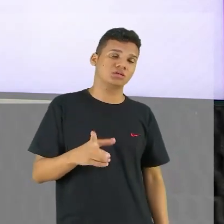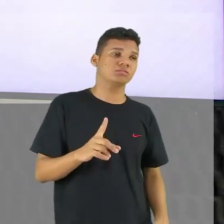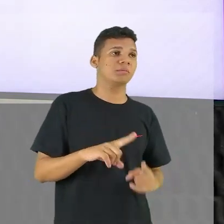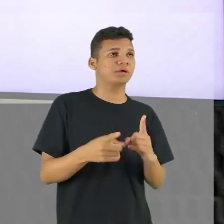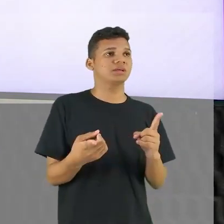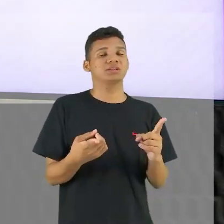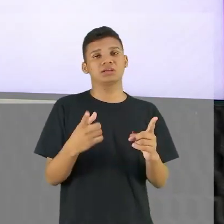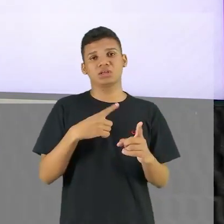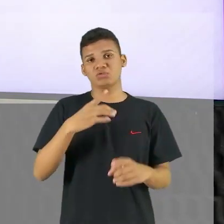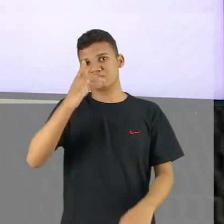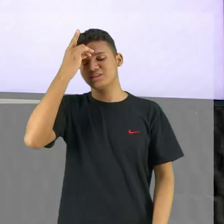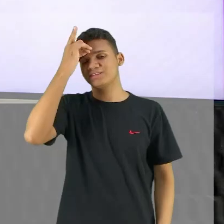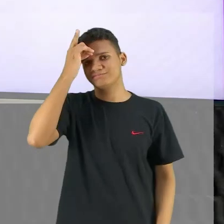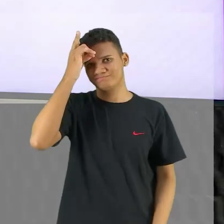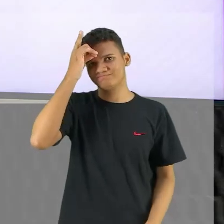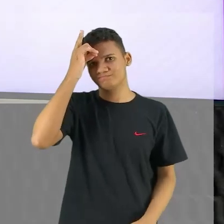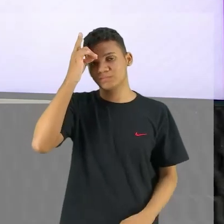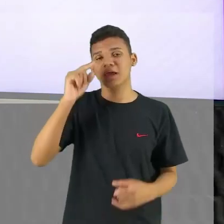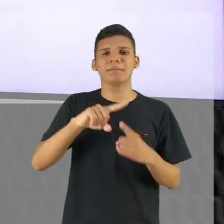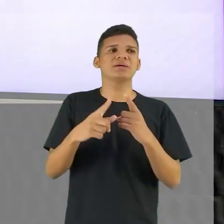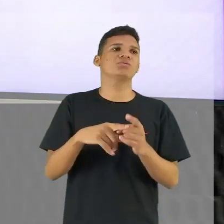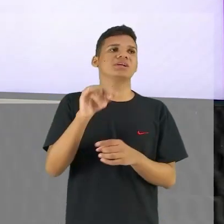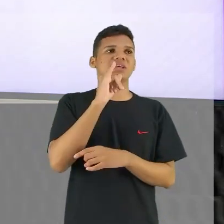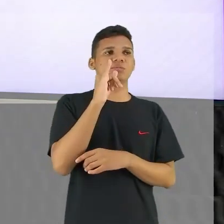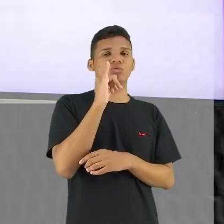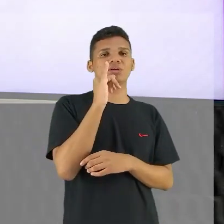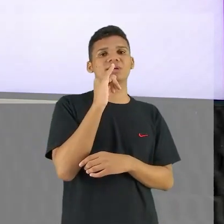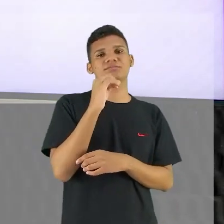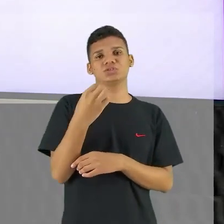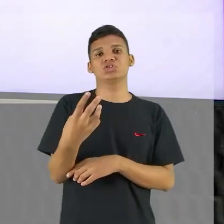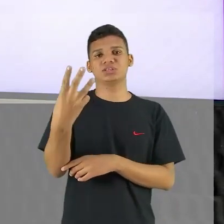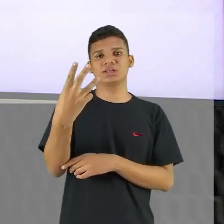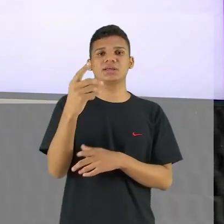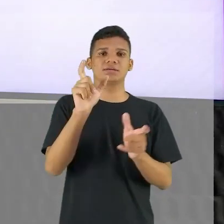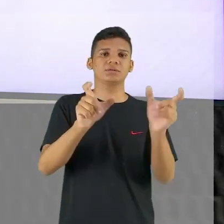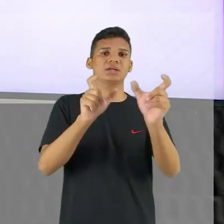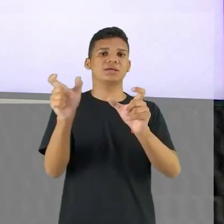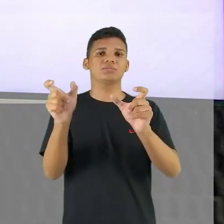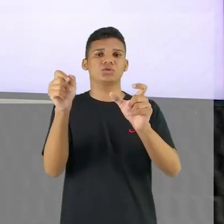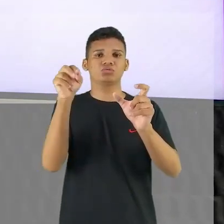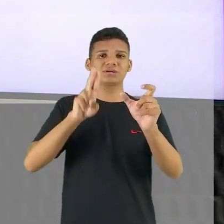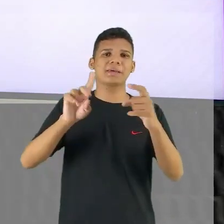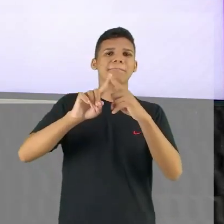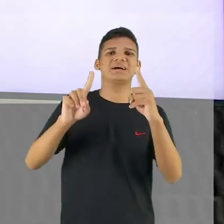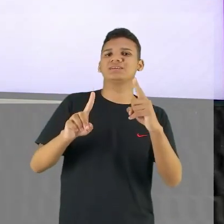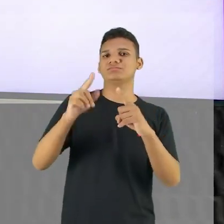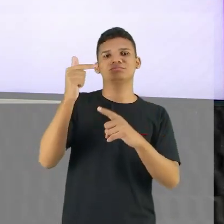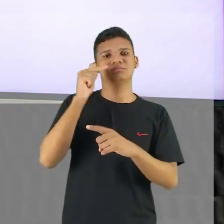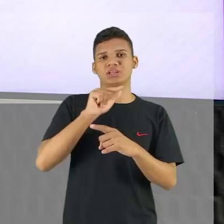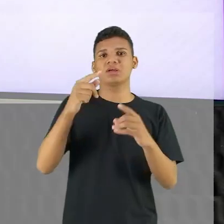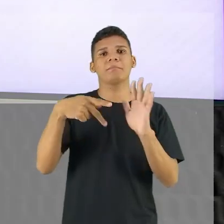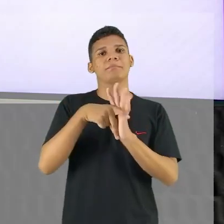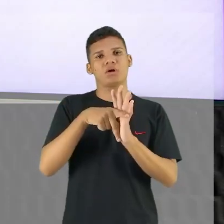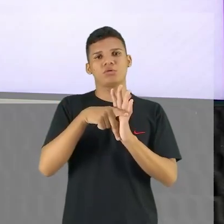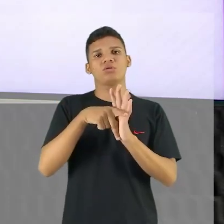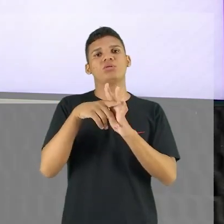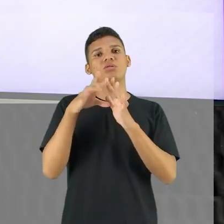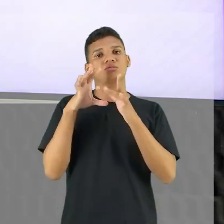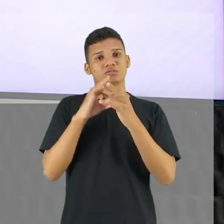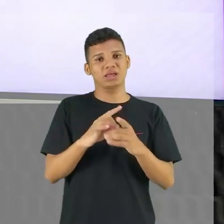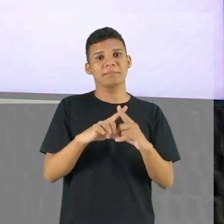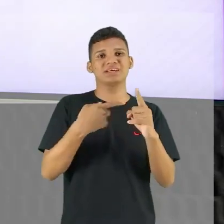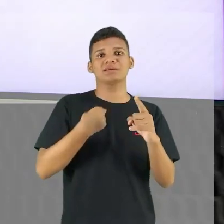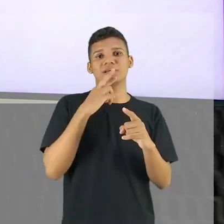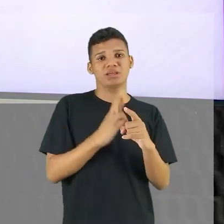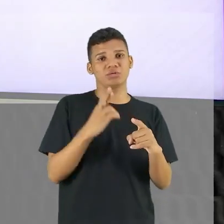on to, aqui é um exemplo de 3 palavras, é uma outra situação que não é contemplada nesse contexto. Então, a minha